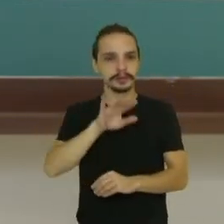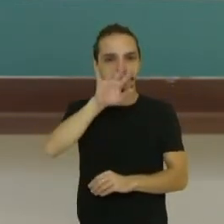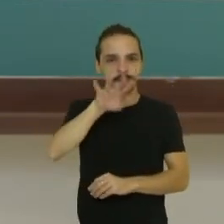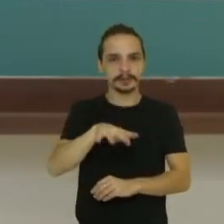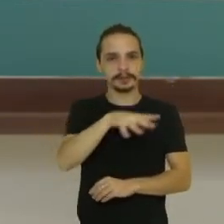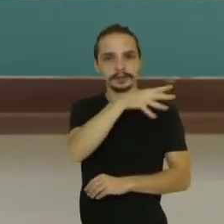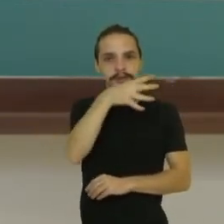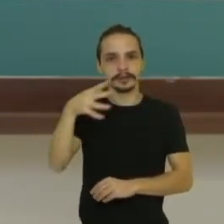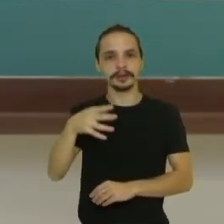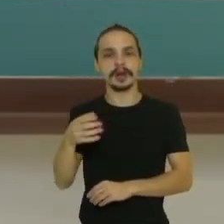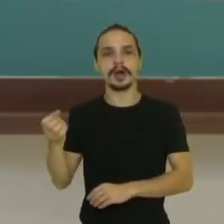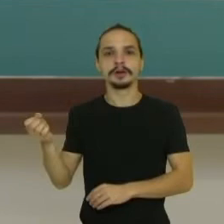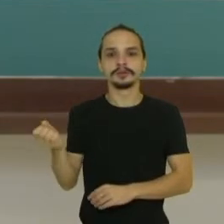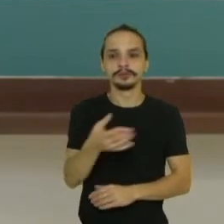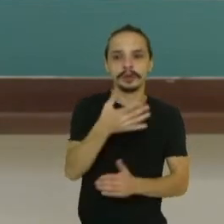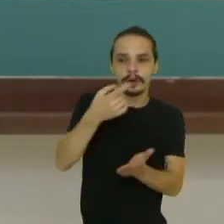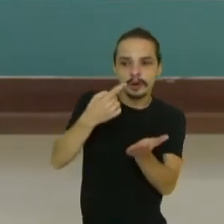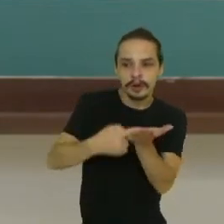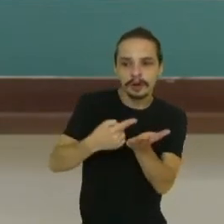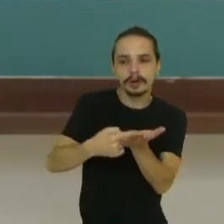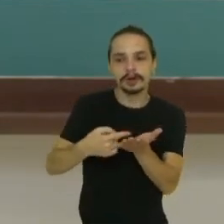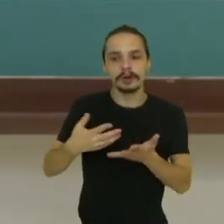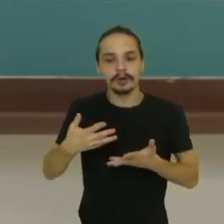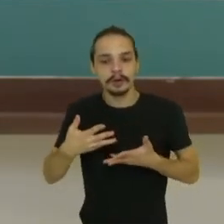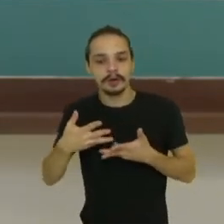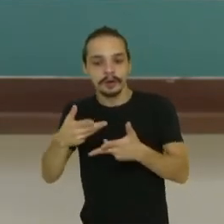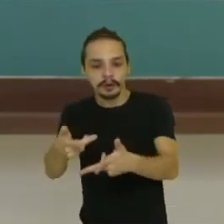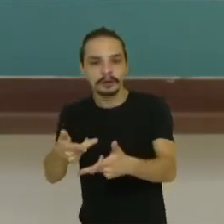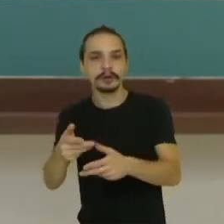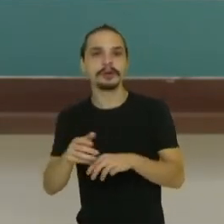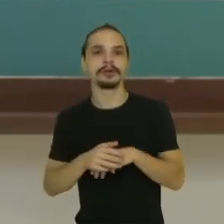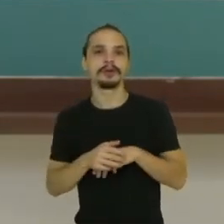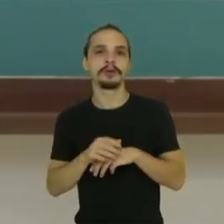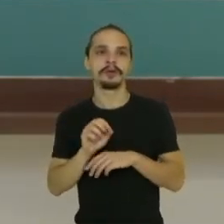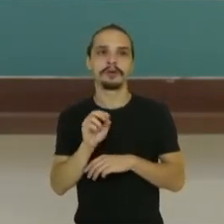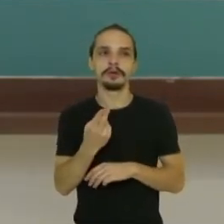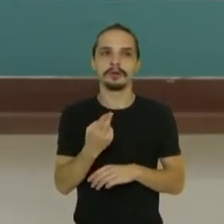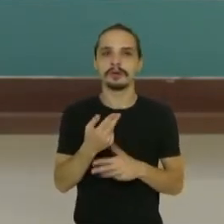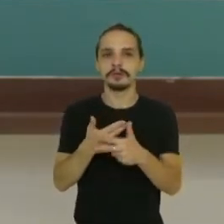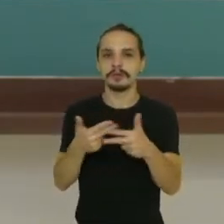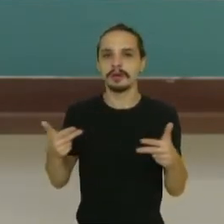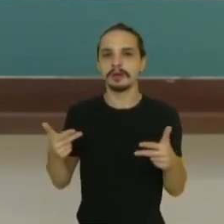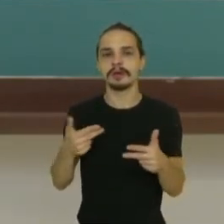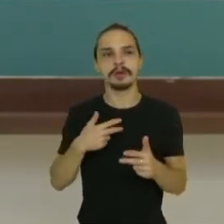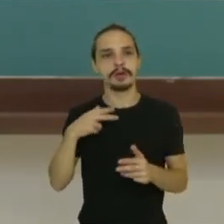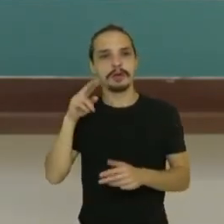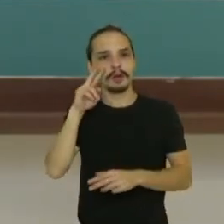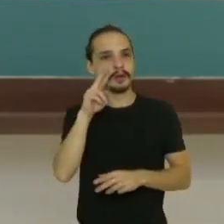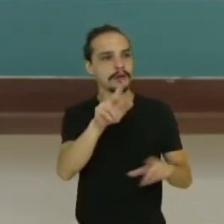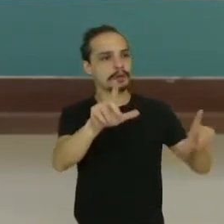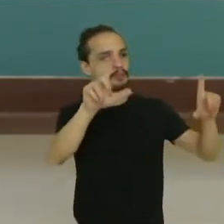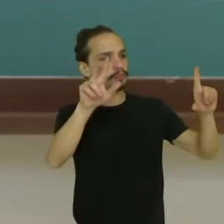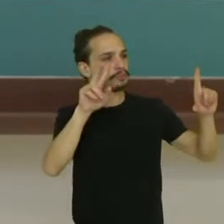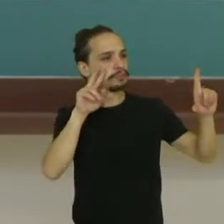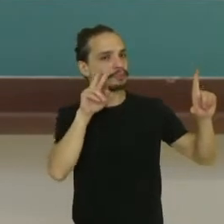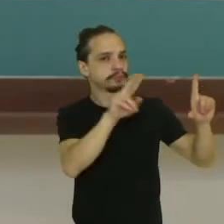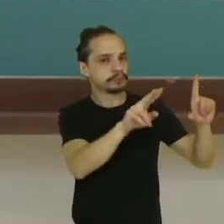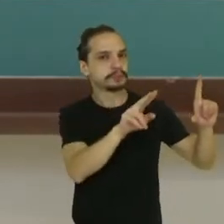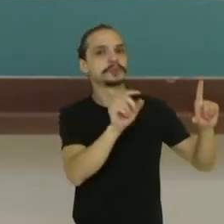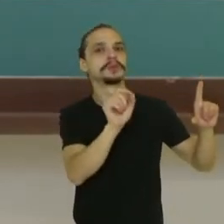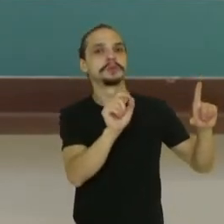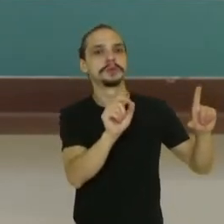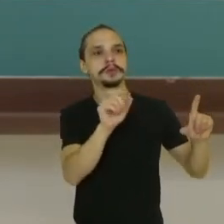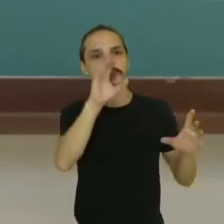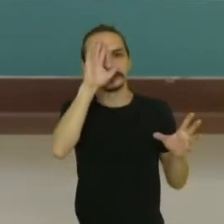quando chega o novo compromisso um convite né ou assumir alguma coisa eu olho para o meu painel né